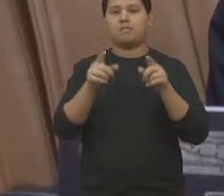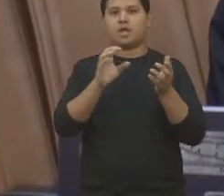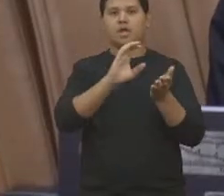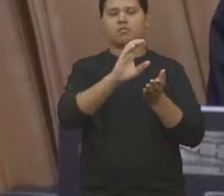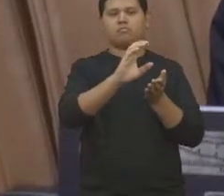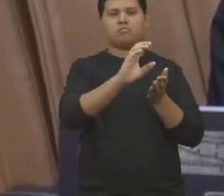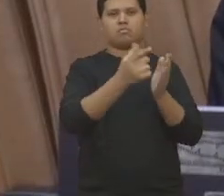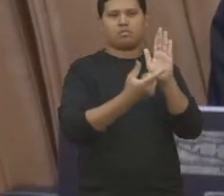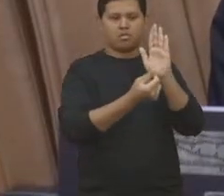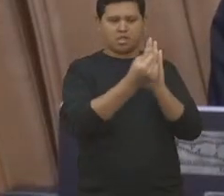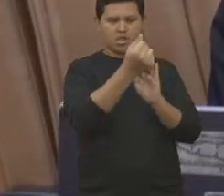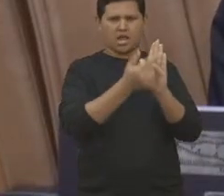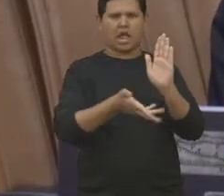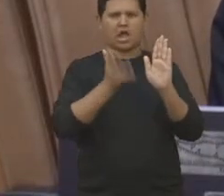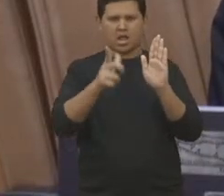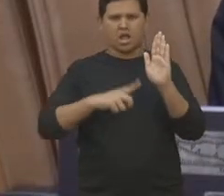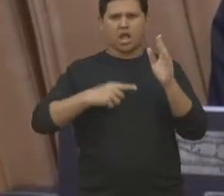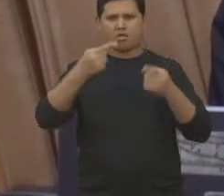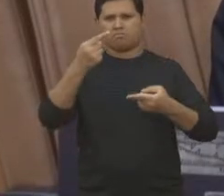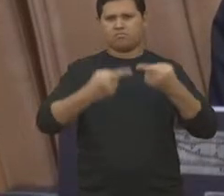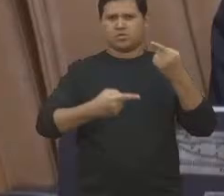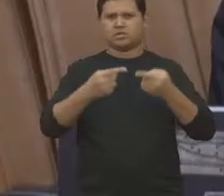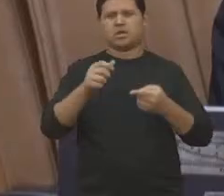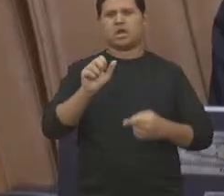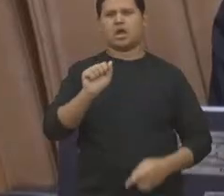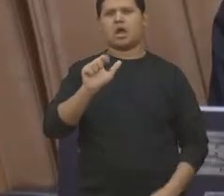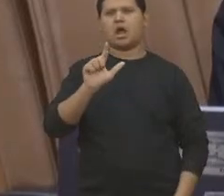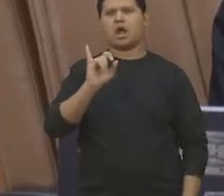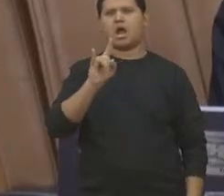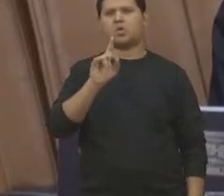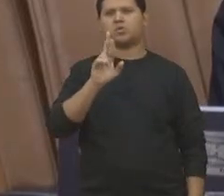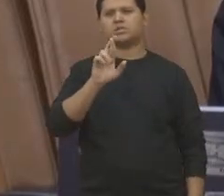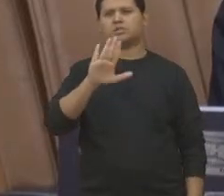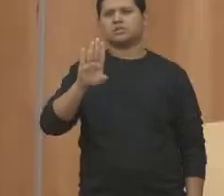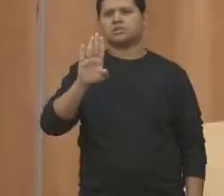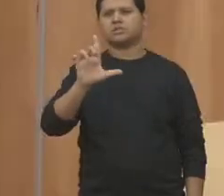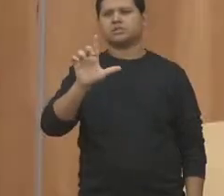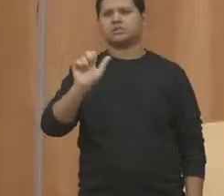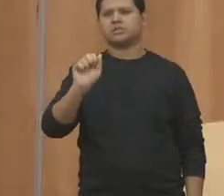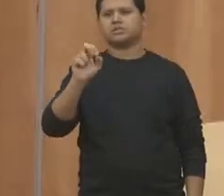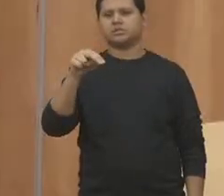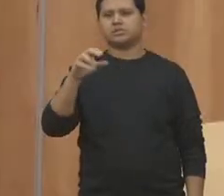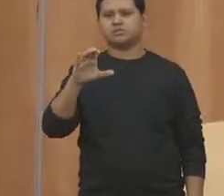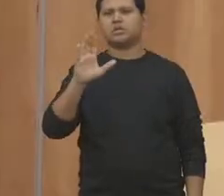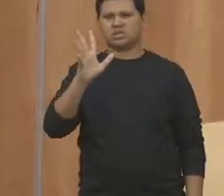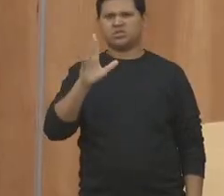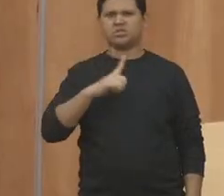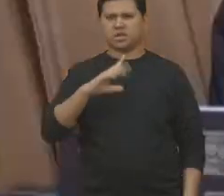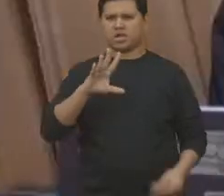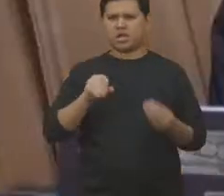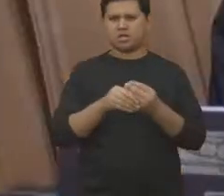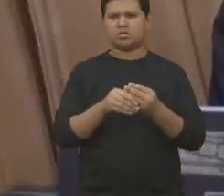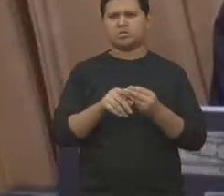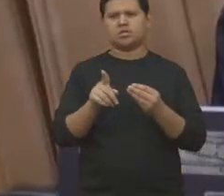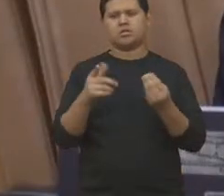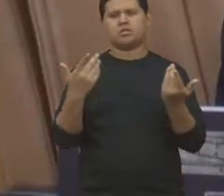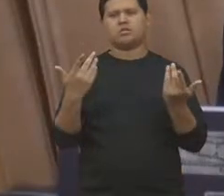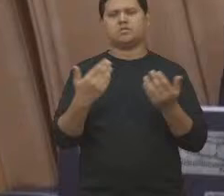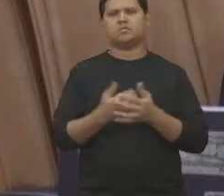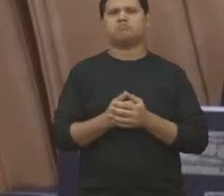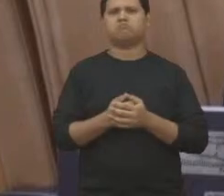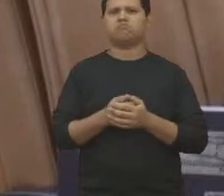já consideram a Política Nacional Aldir Blanc? Sim, considera. Elas ainda não foram efetivadas? Não